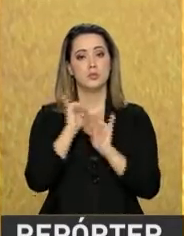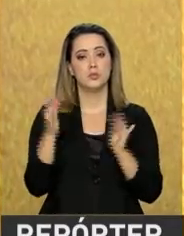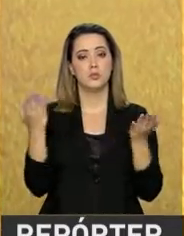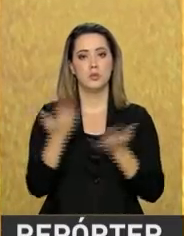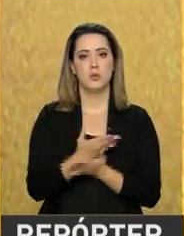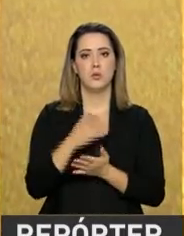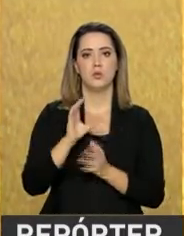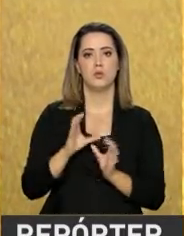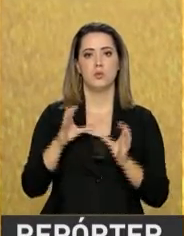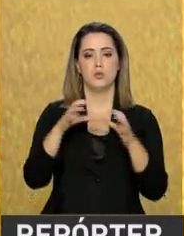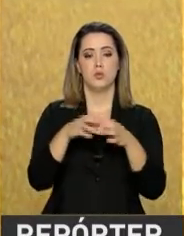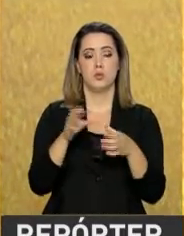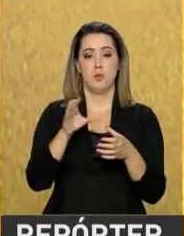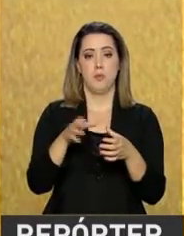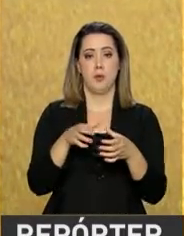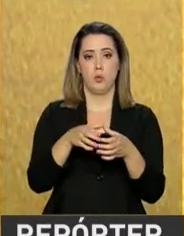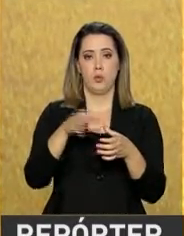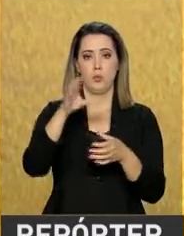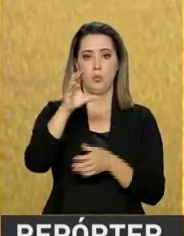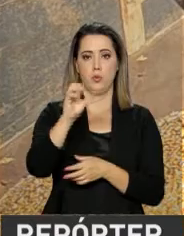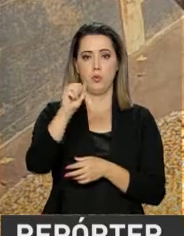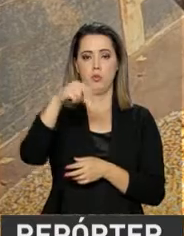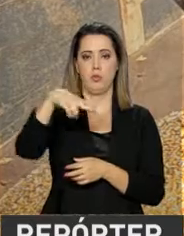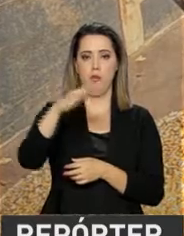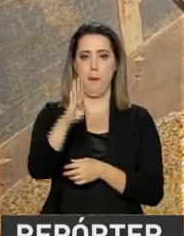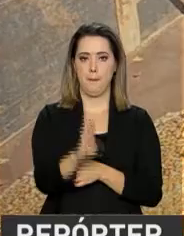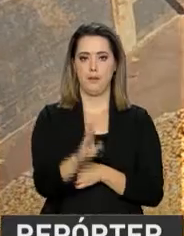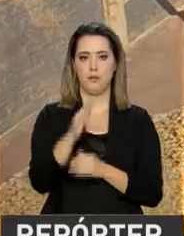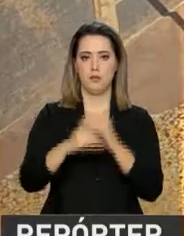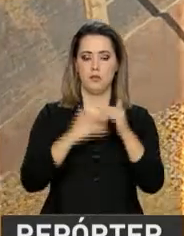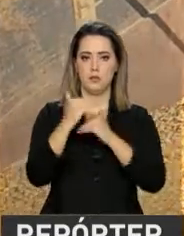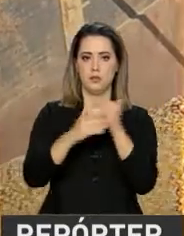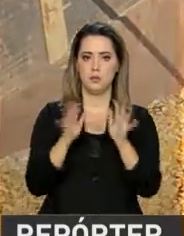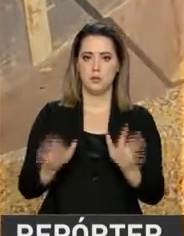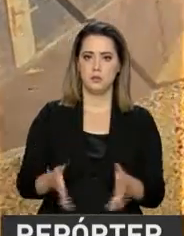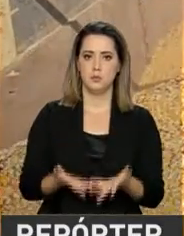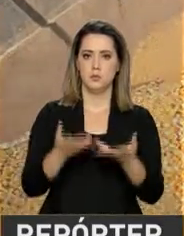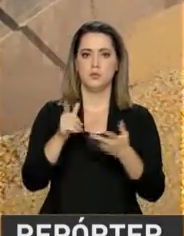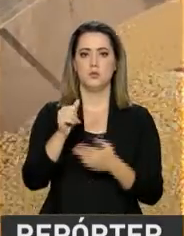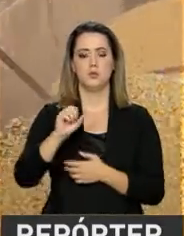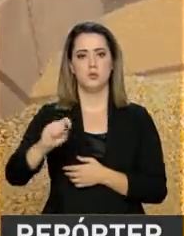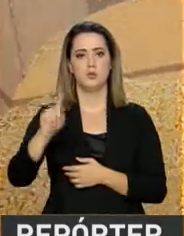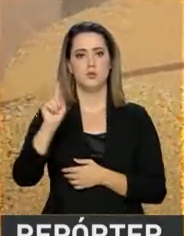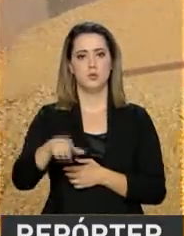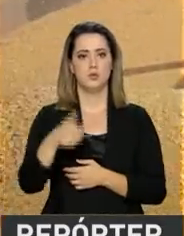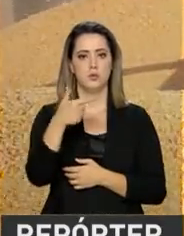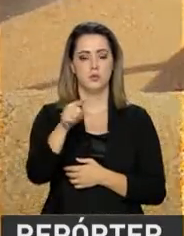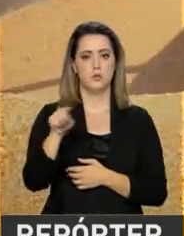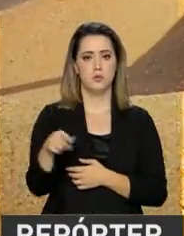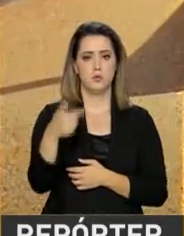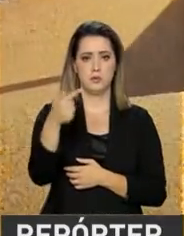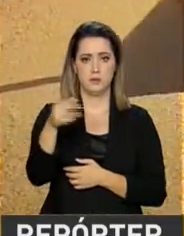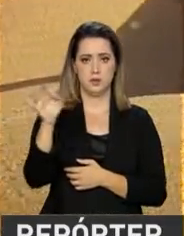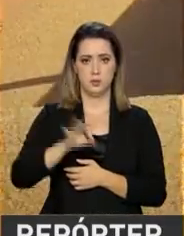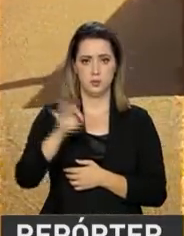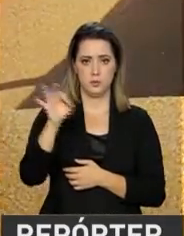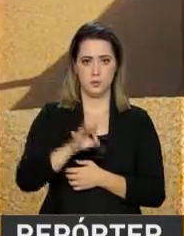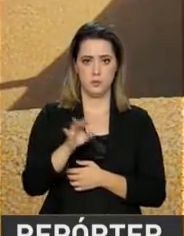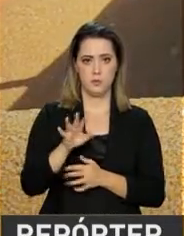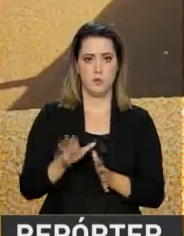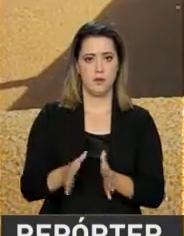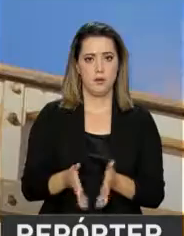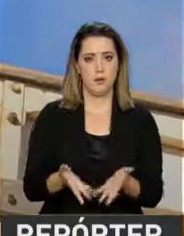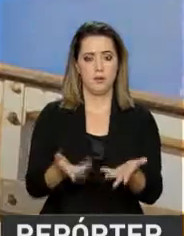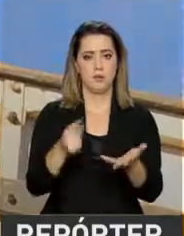pela companhia nacional de abastecimento conab o crescimento da produção de grãos será de 27,7 por cento